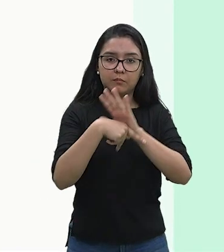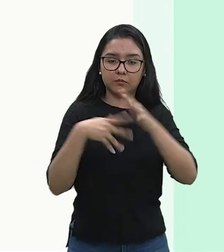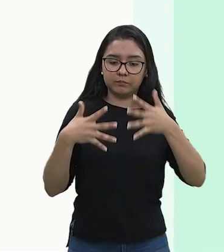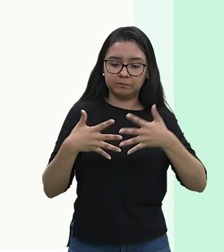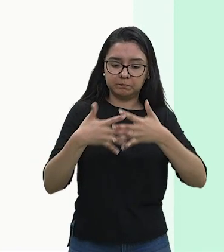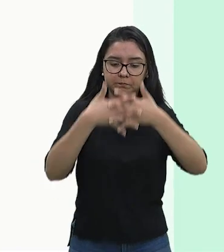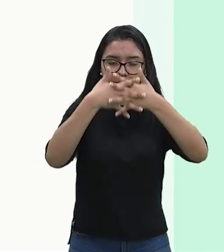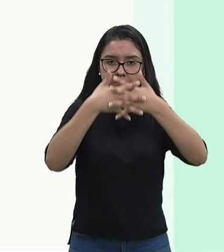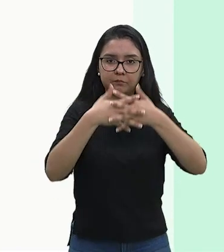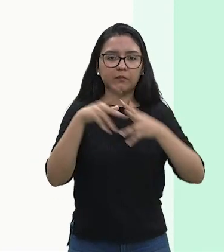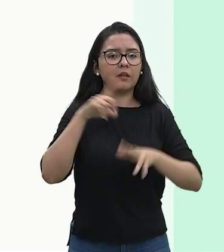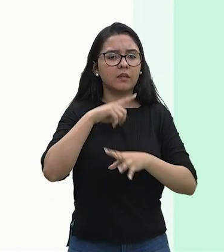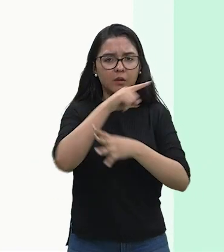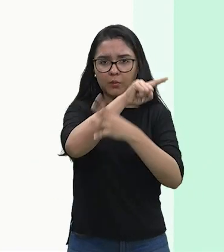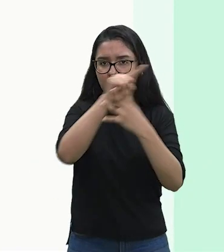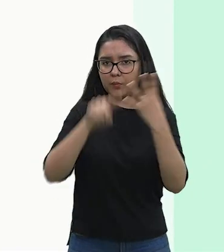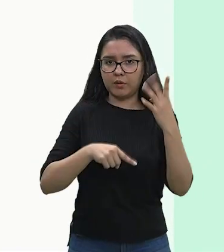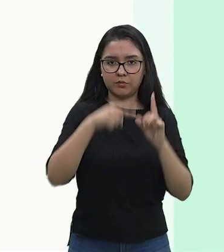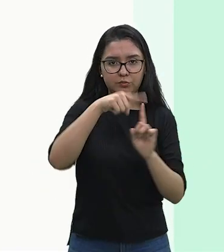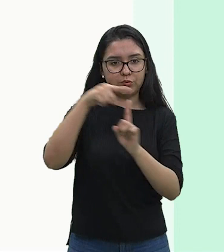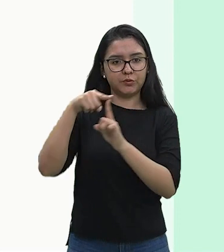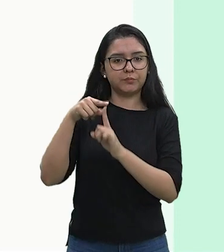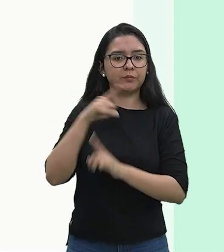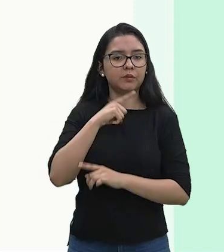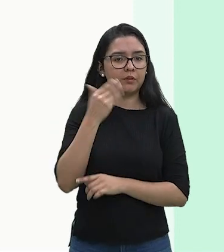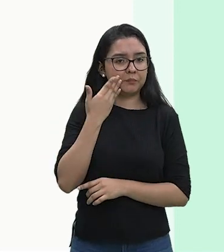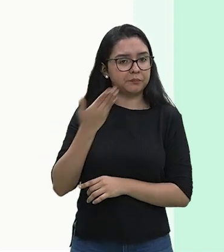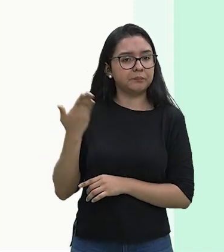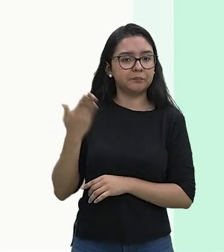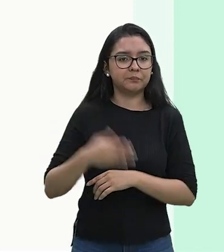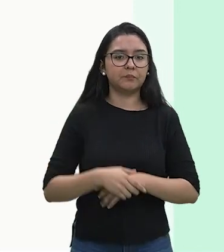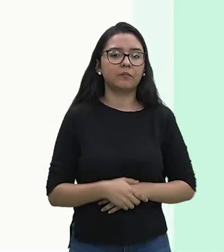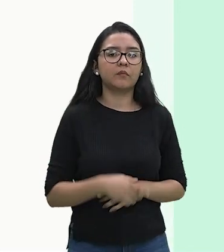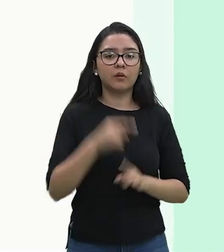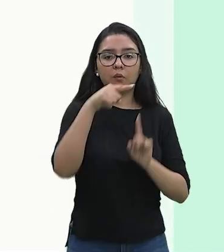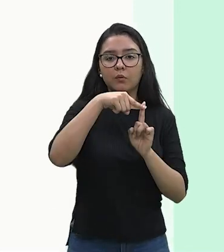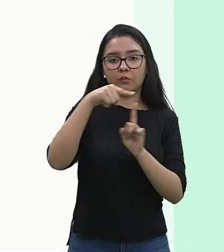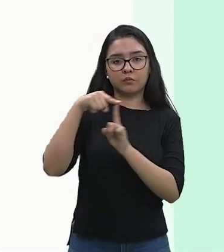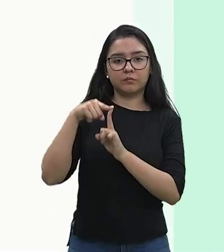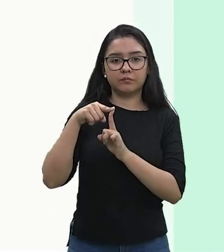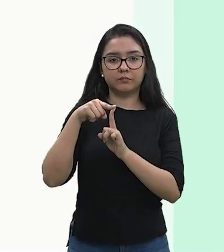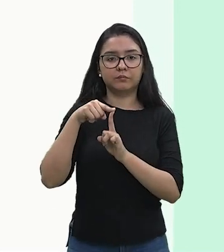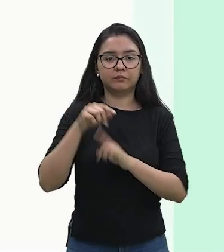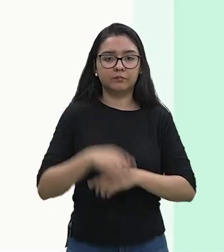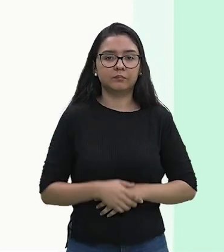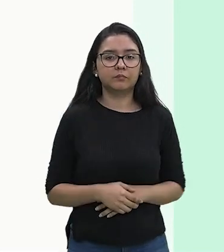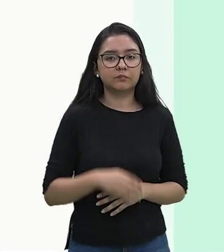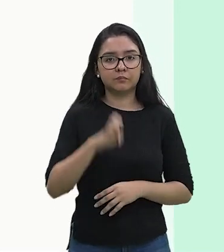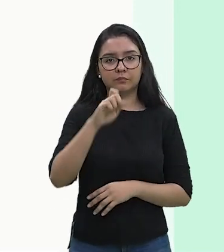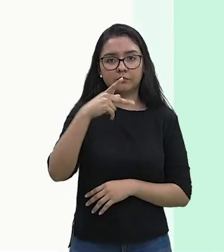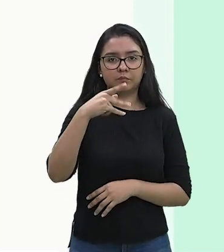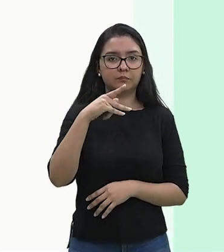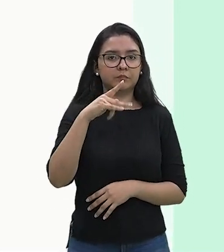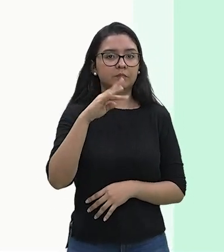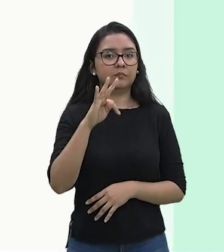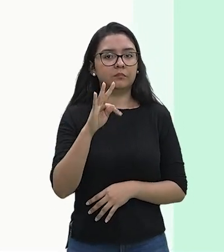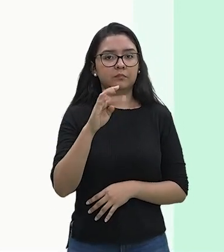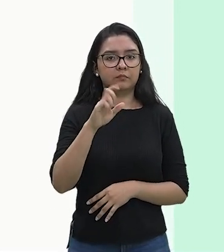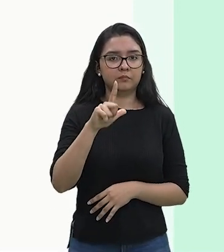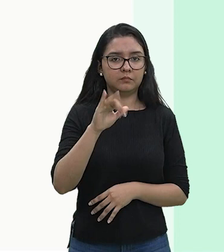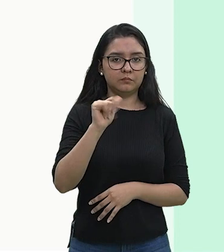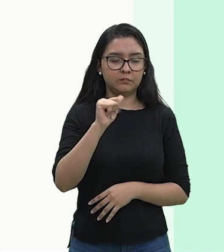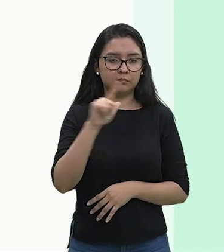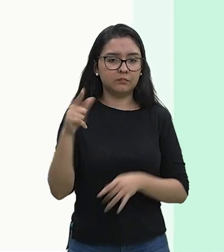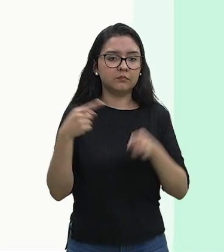Lembrando que são de 4 tipos. Nós temos aí o tecido epitelial, o tecido conjuntivo, que vai ser formado aí